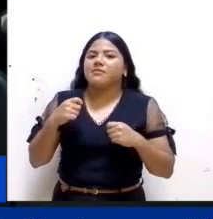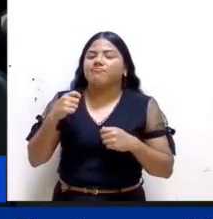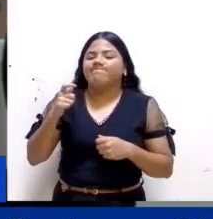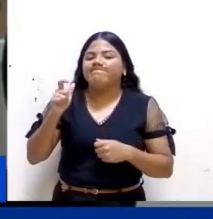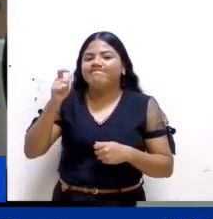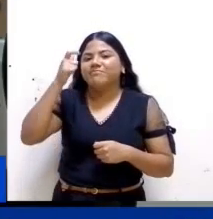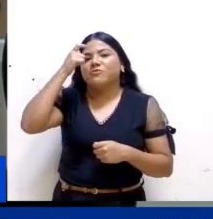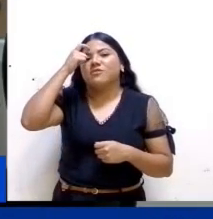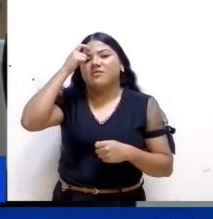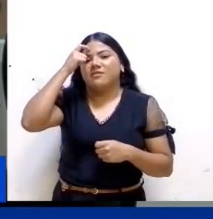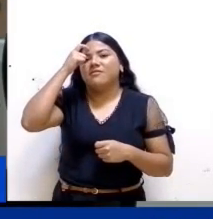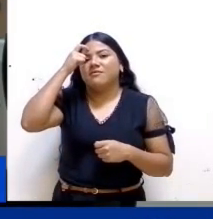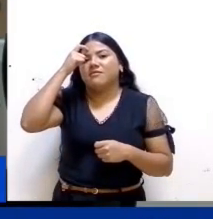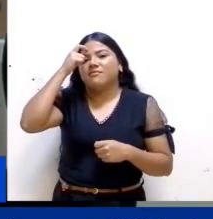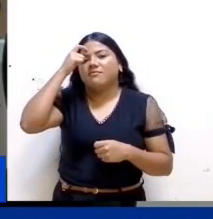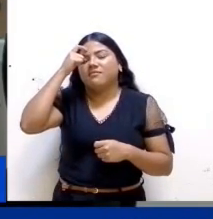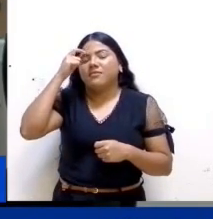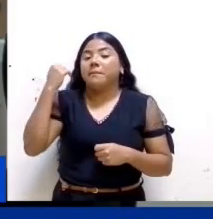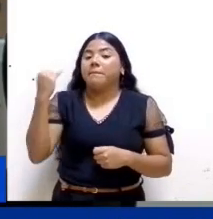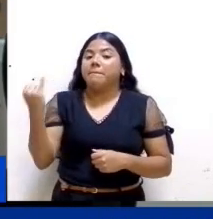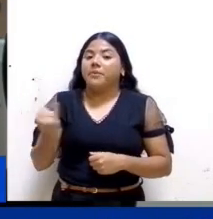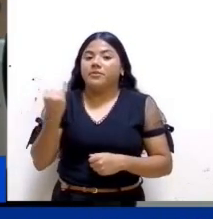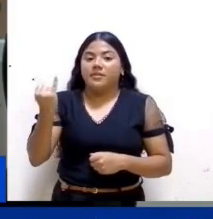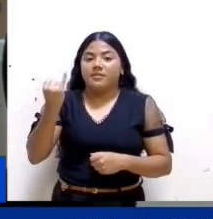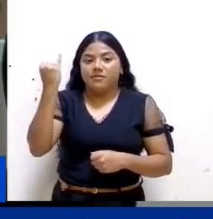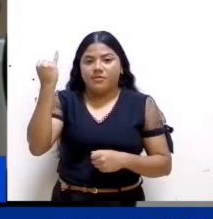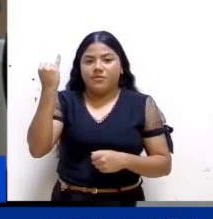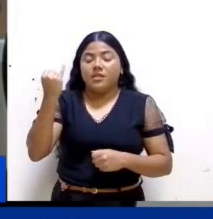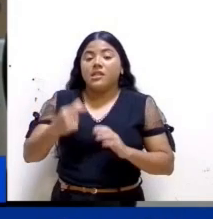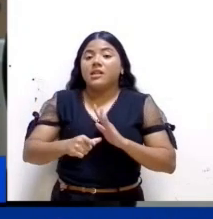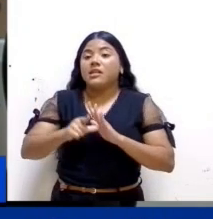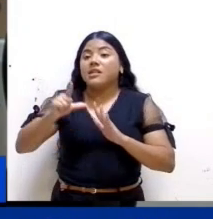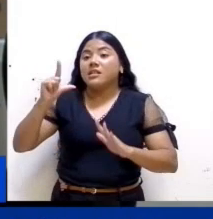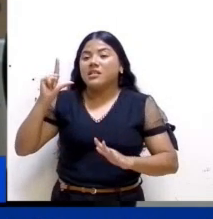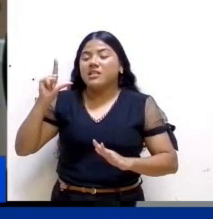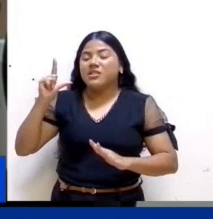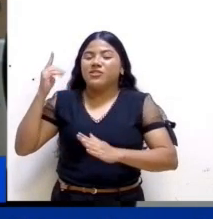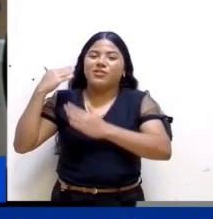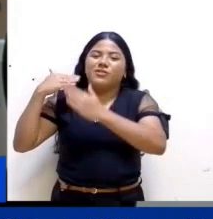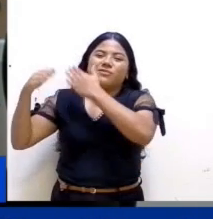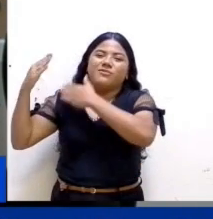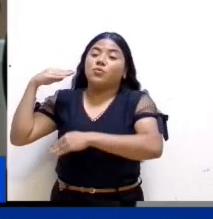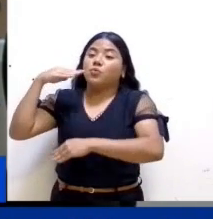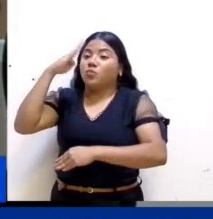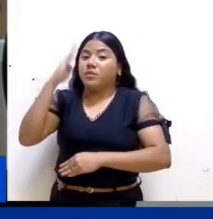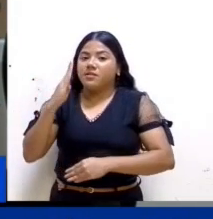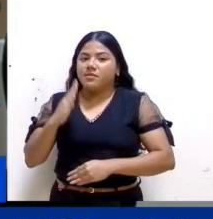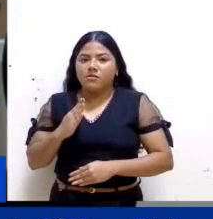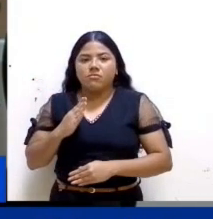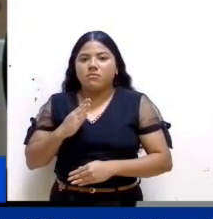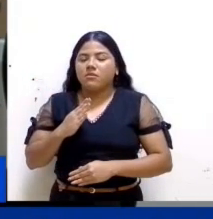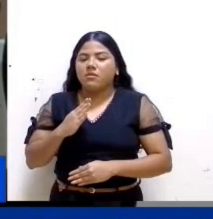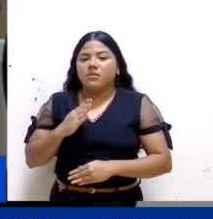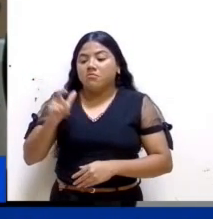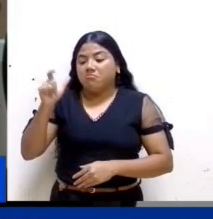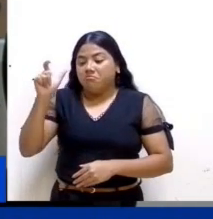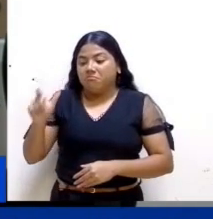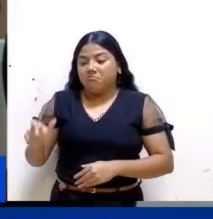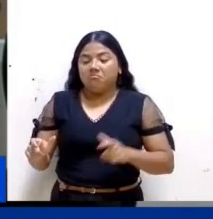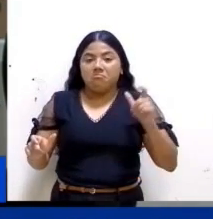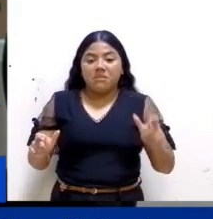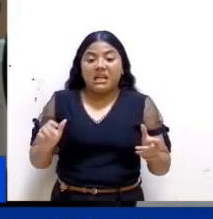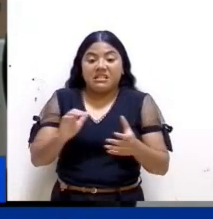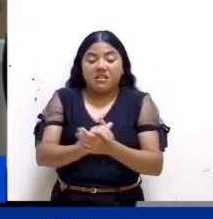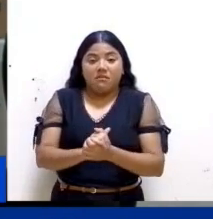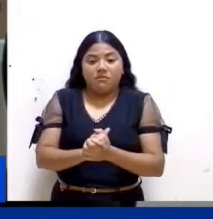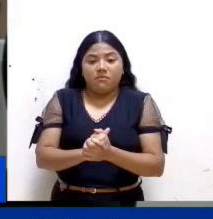aí, então, como eu estava falando para vocês, antes no Brasil não havia divórcio. O casamento era para